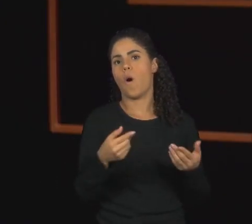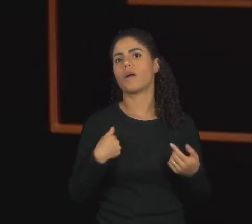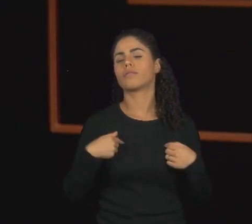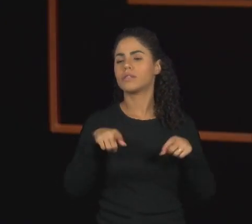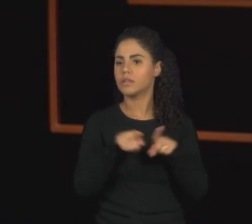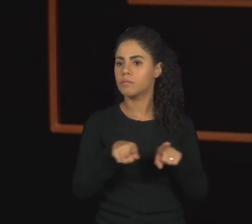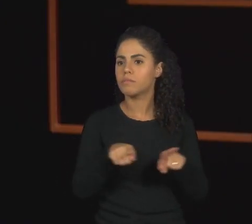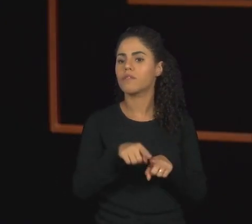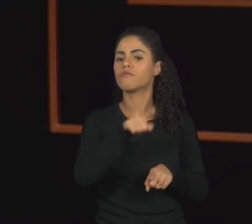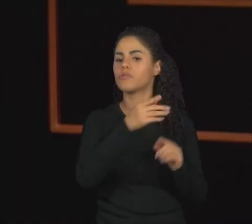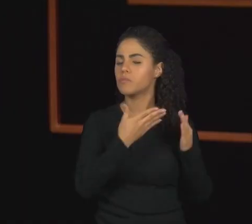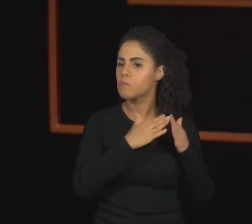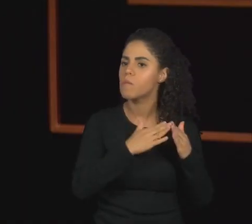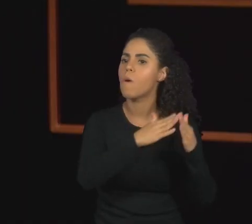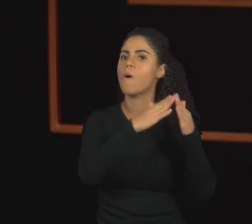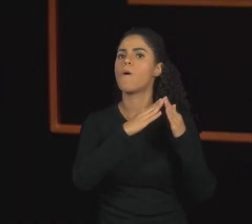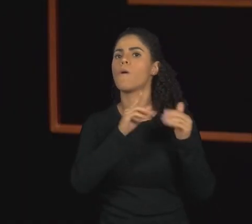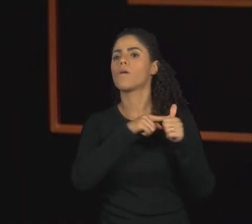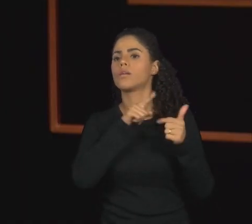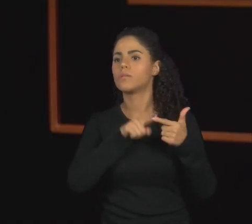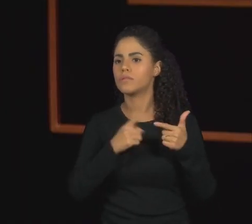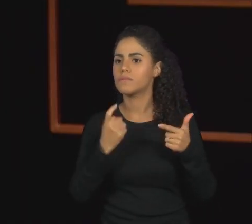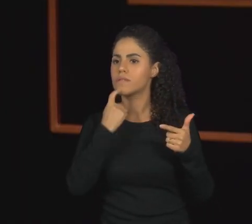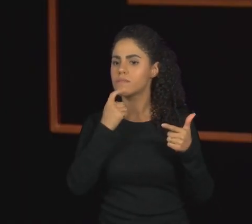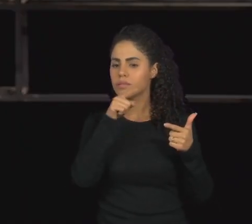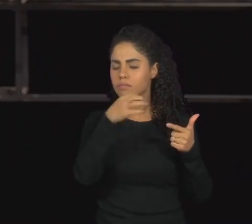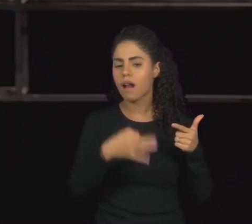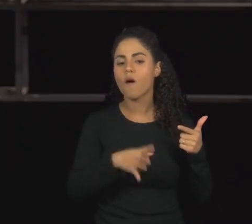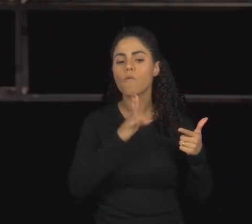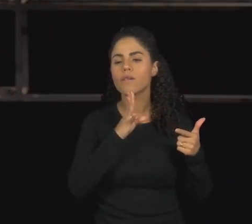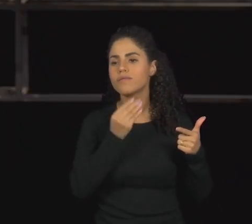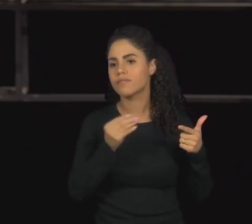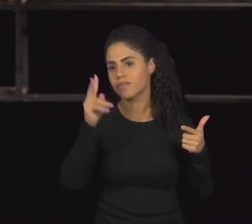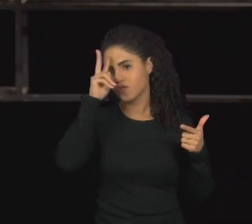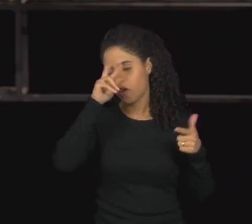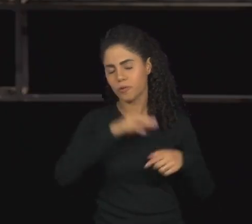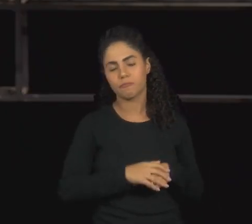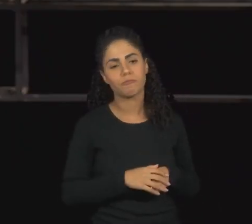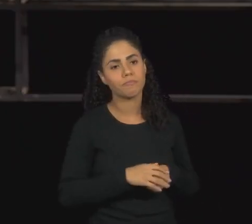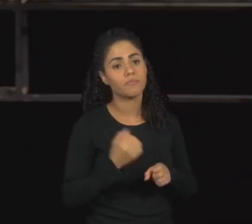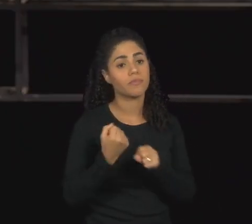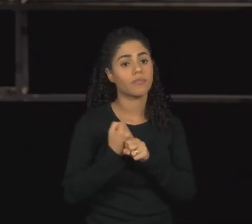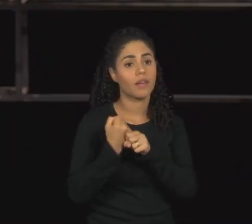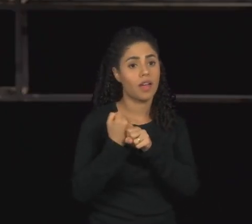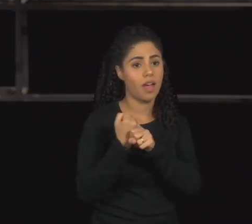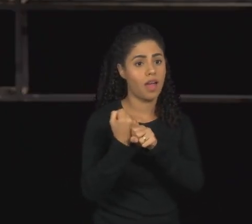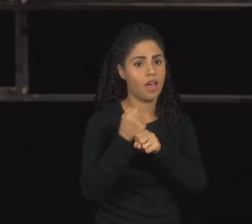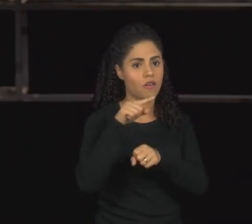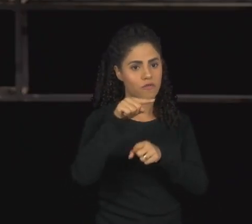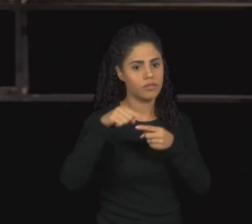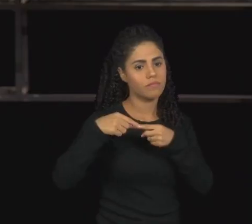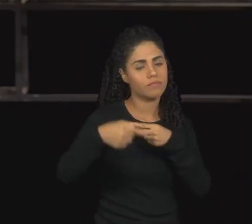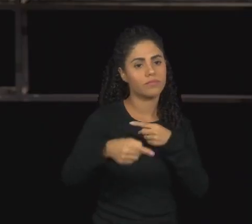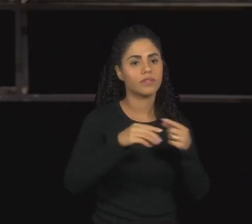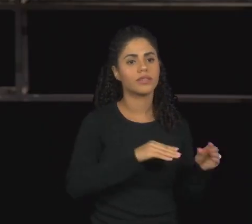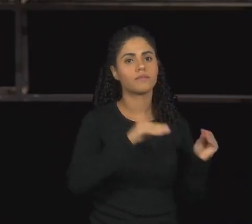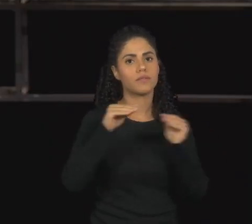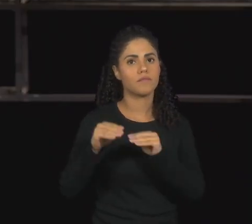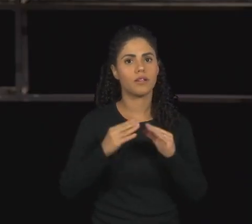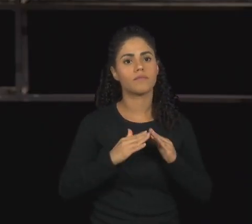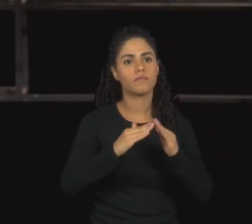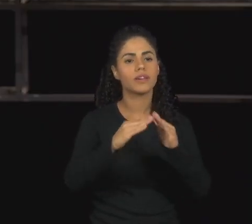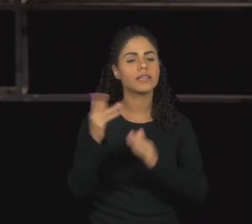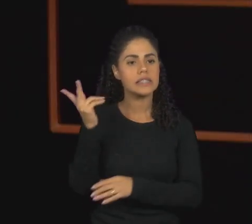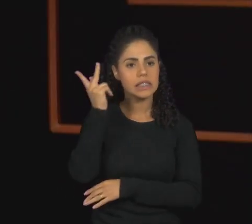para o Nós do Morro, depois fui para Campinas, realmente. Muitos anos depois do Vidigal, você se muda para a periferia de